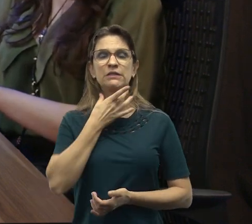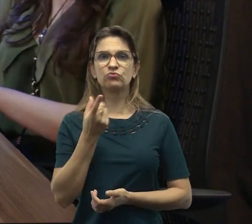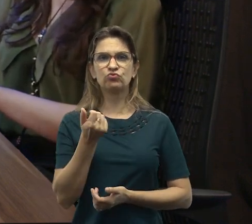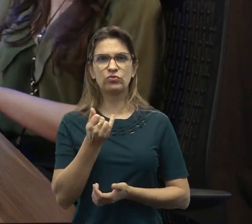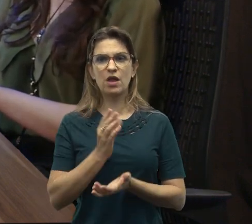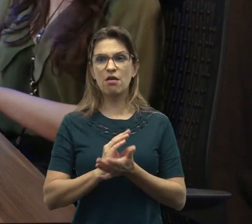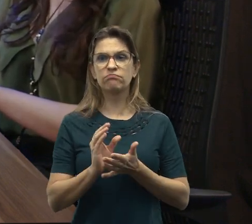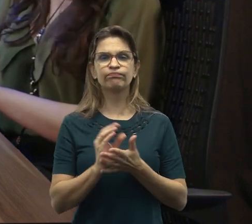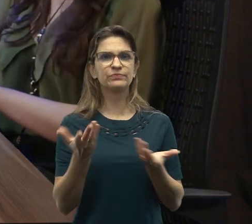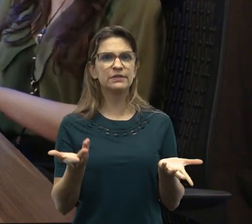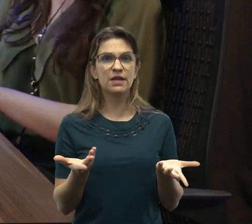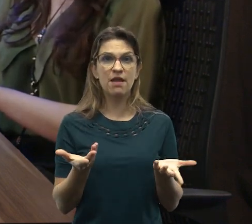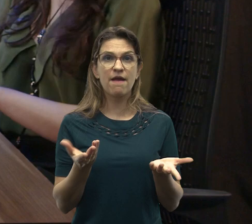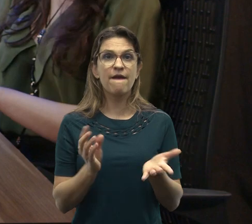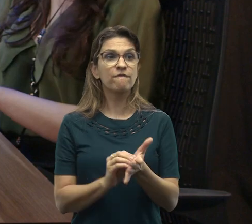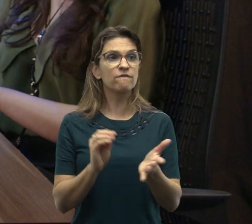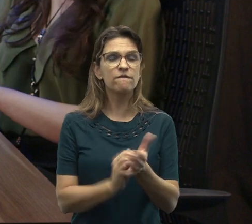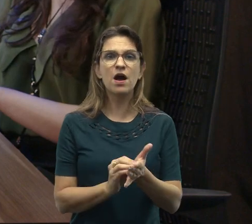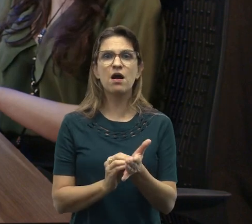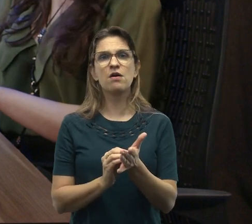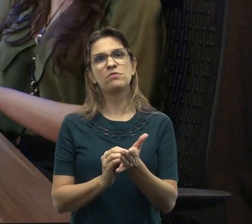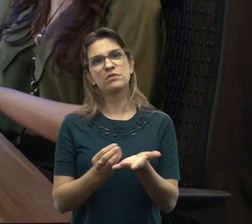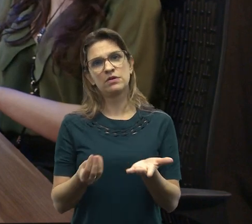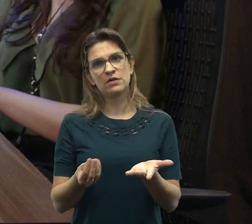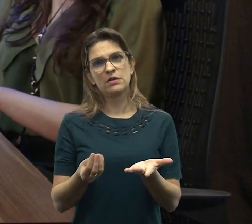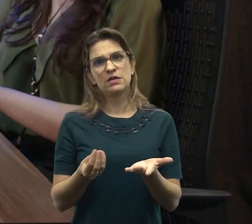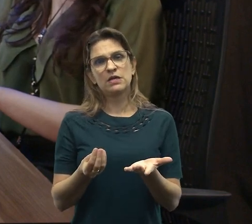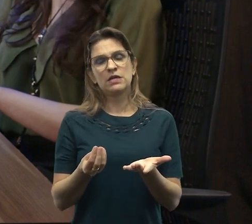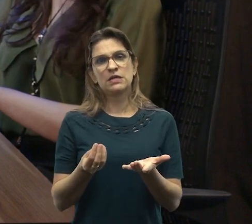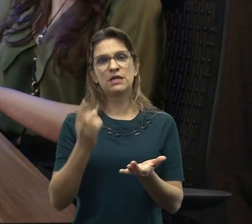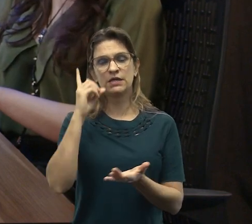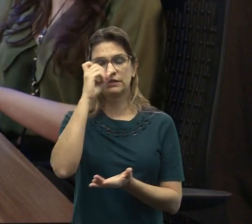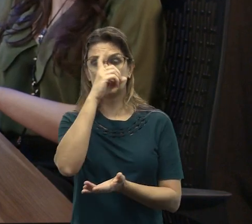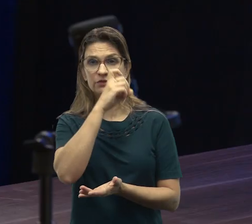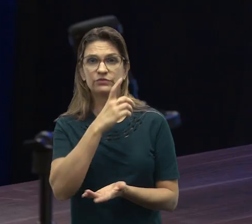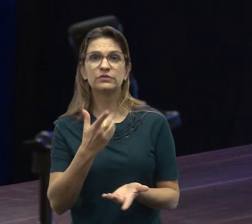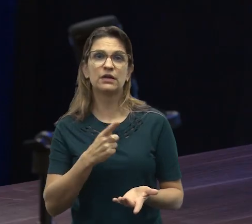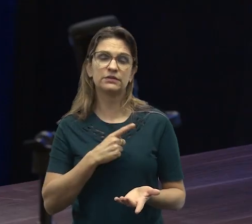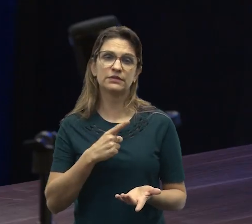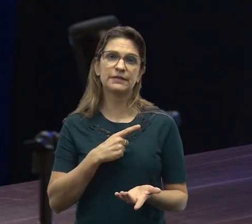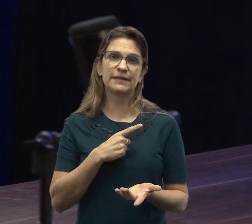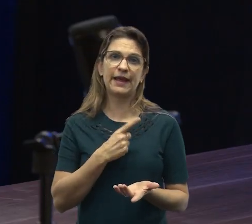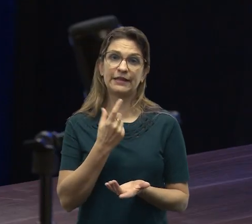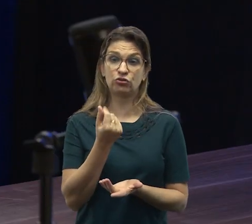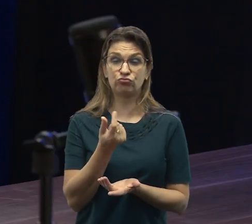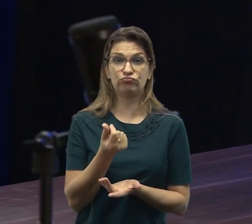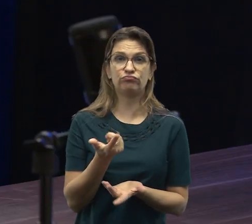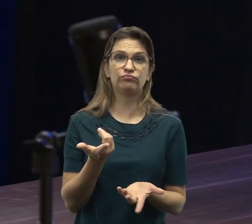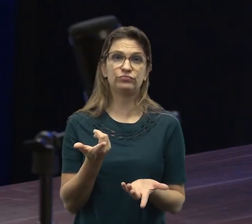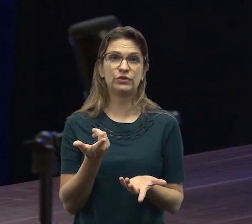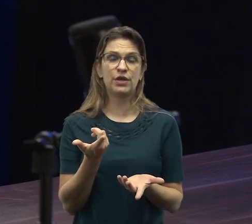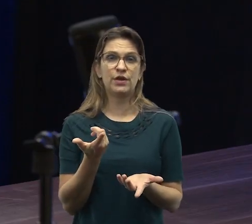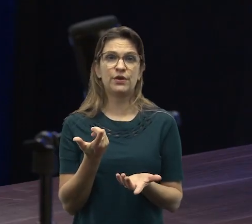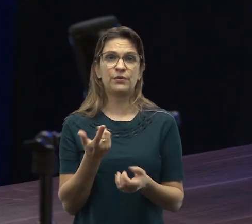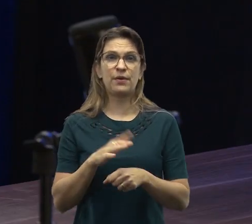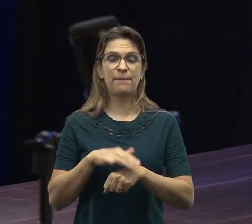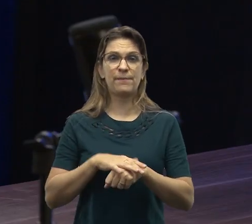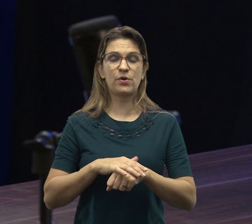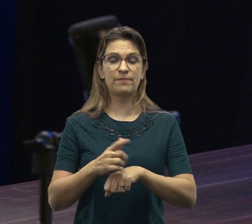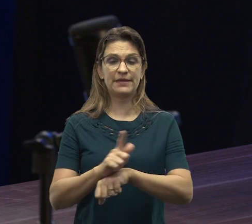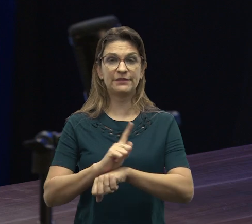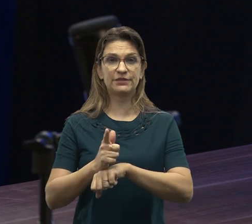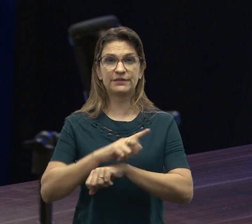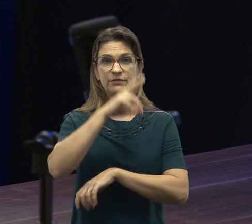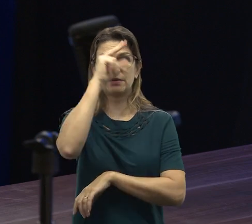nas áreas que realmente a gente entende como prioridade. Mas eu realmente espero que nessa nova gestão, e é